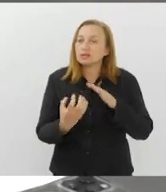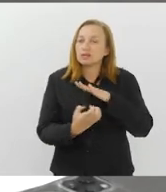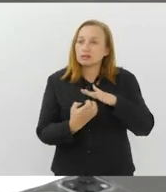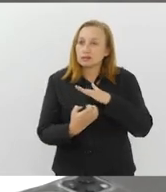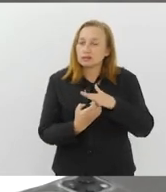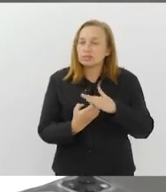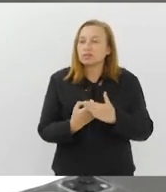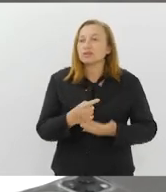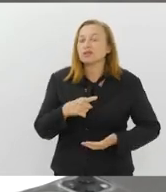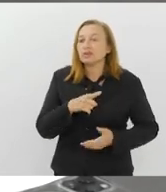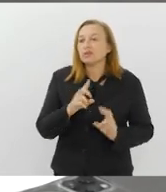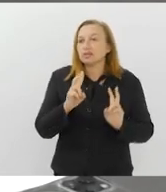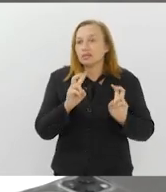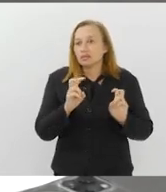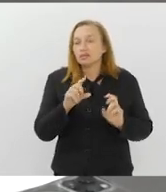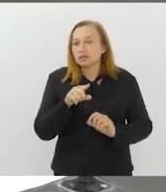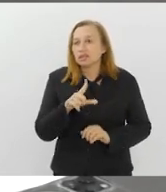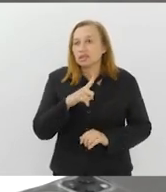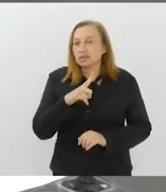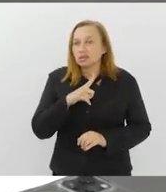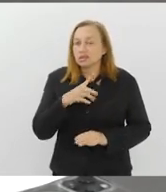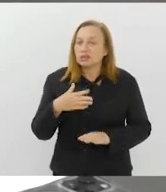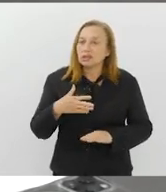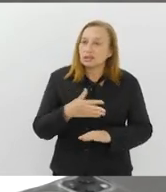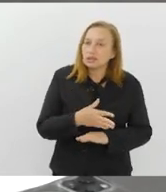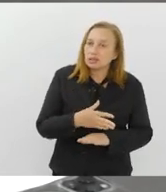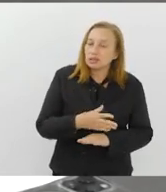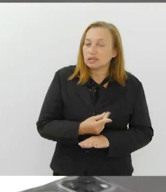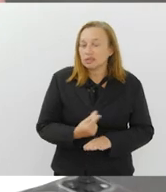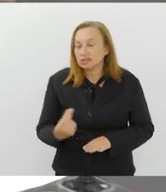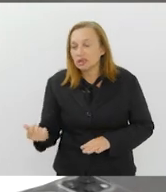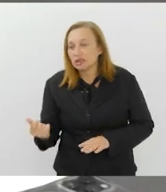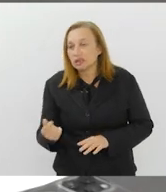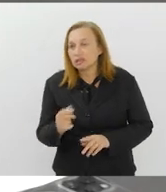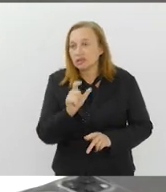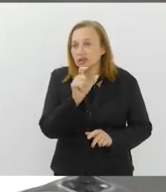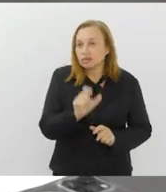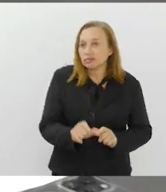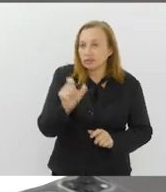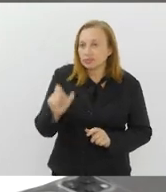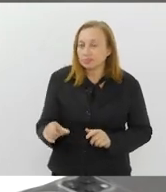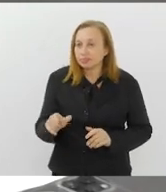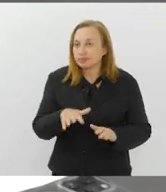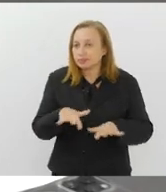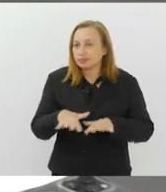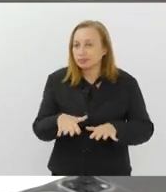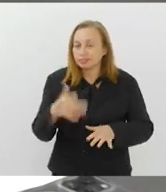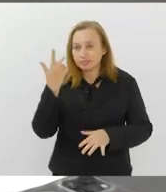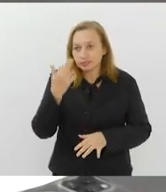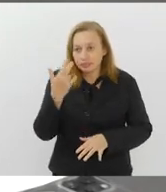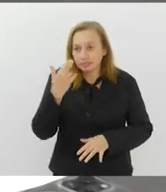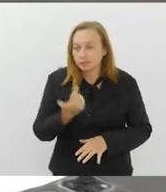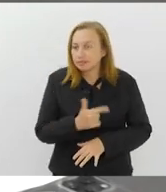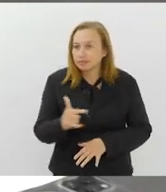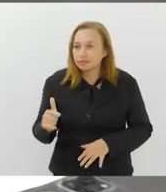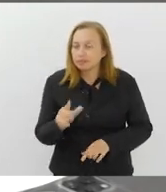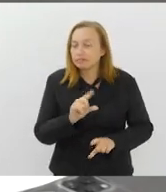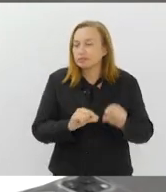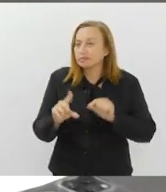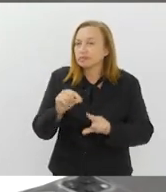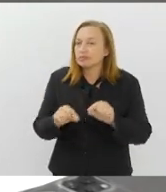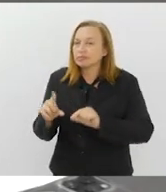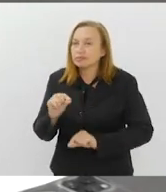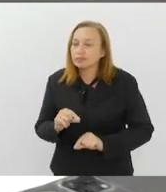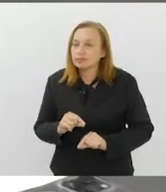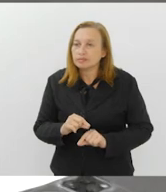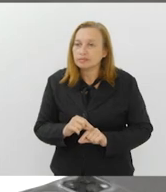nesse caso, você tem a entrada e saída de pessoas, é um movimento natural, mas não existe seleção